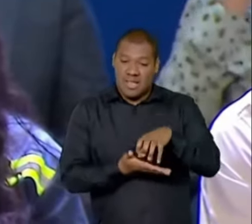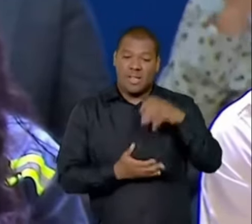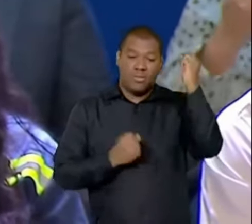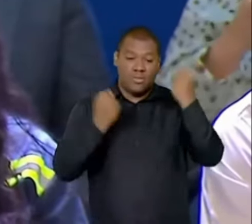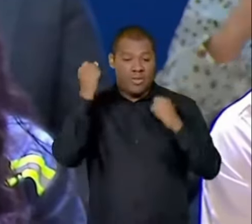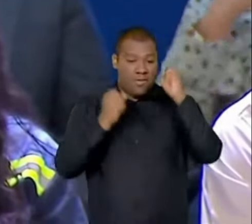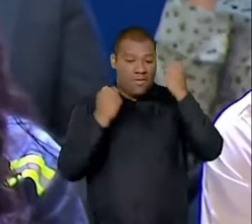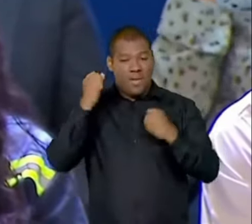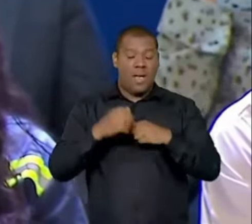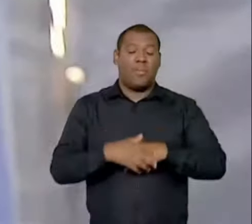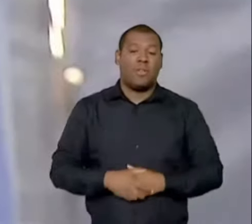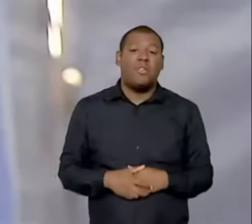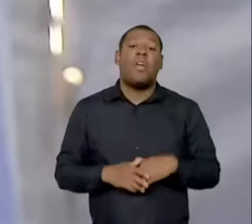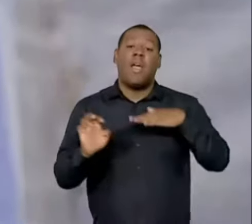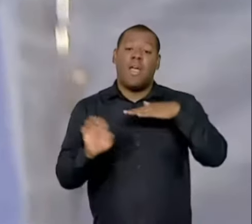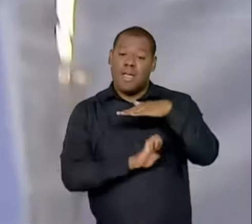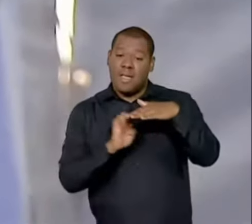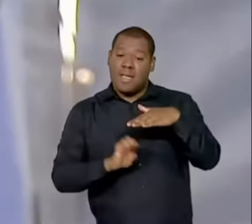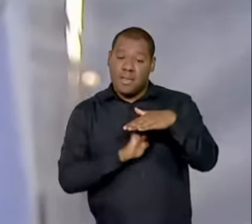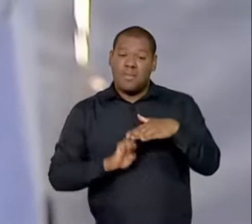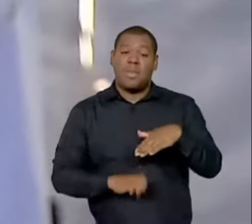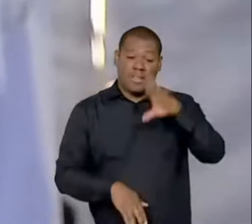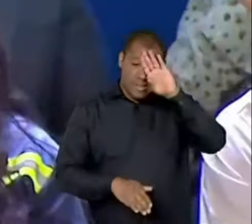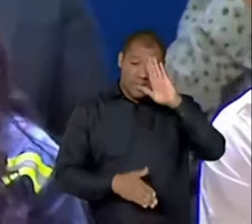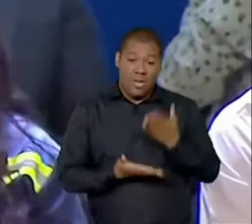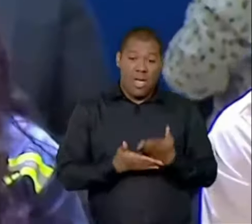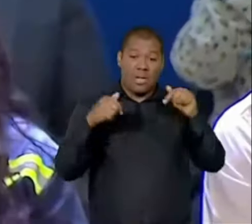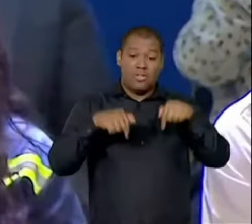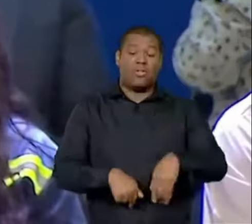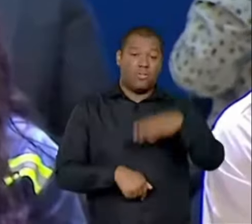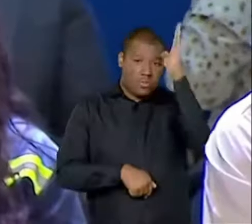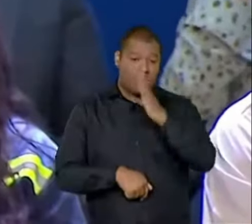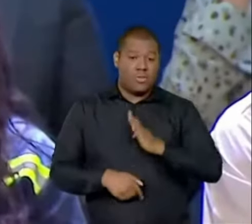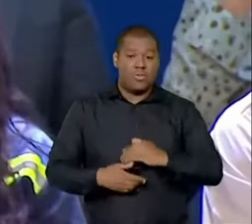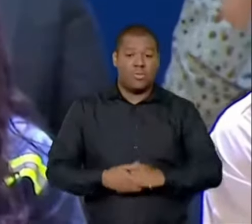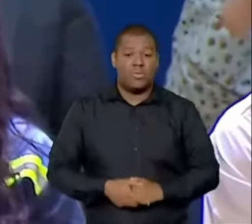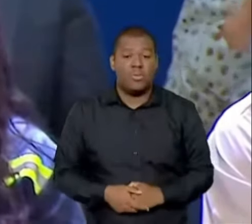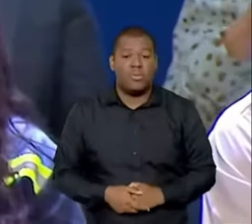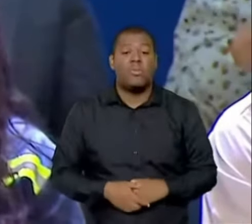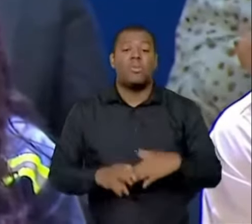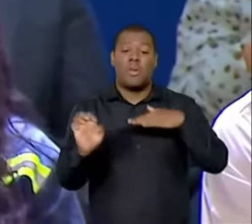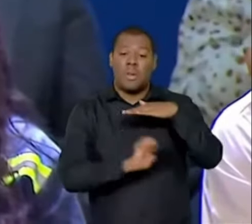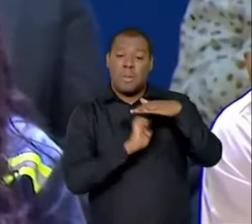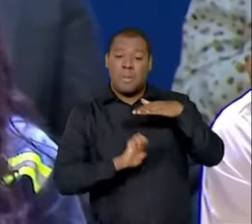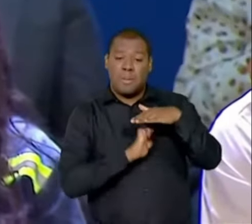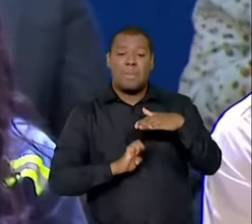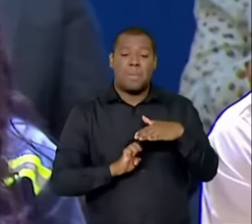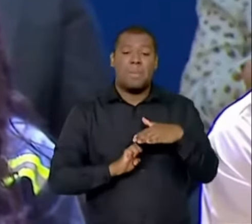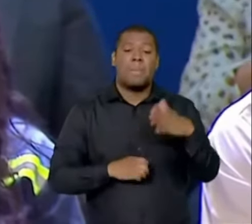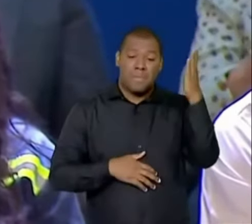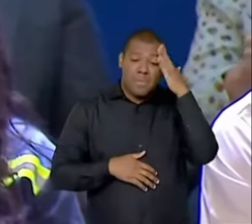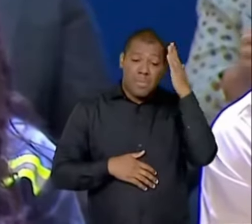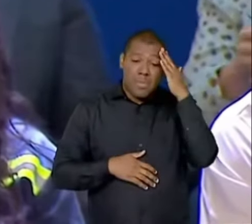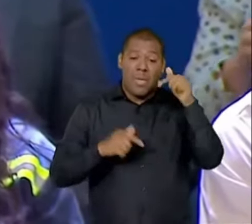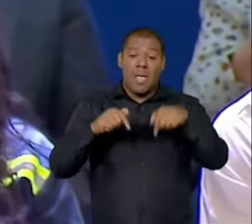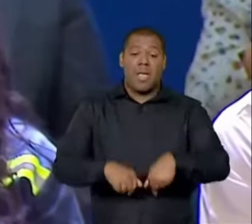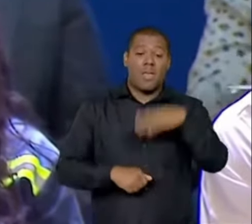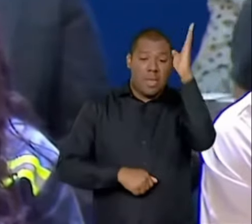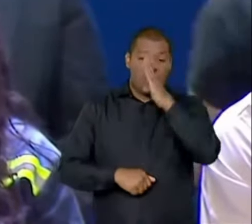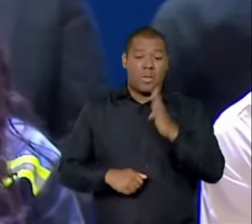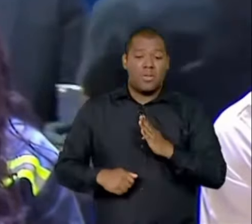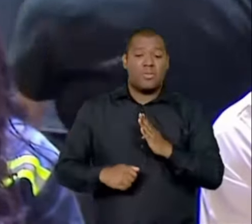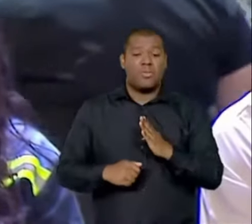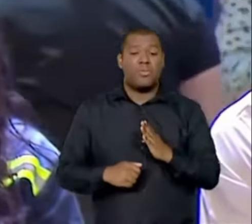empresa acredita no que está acontecendo no Brasil. É que essa empresa sabe que o Brasil está